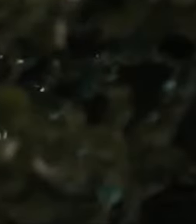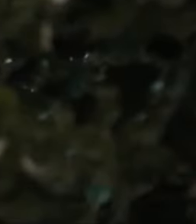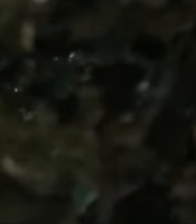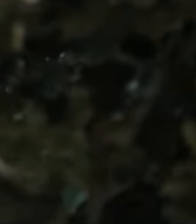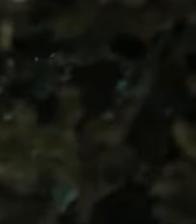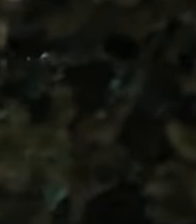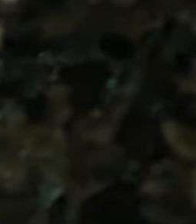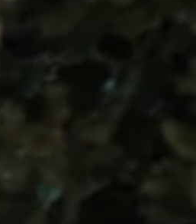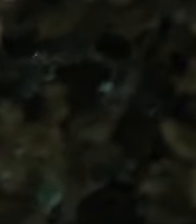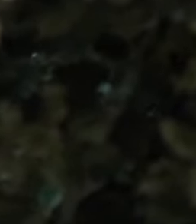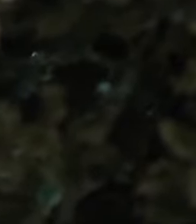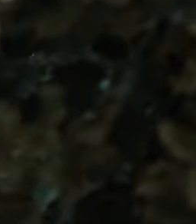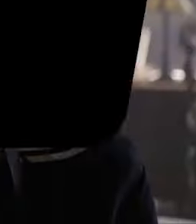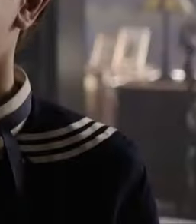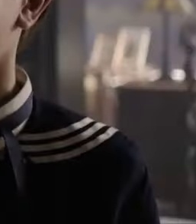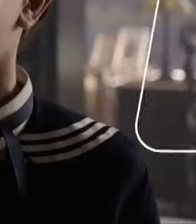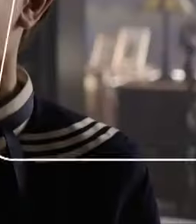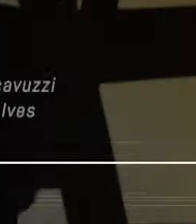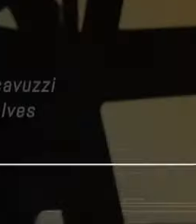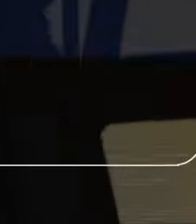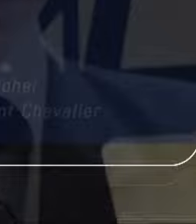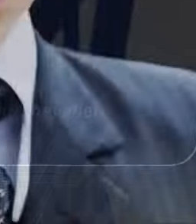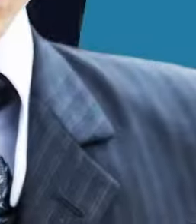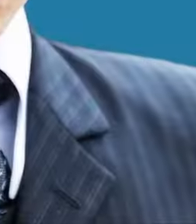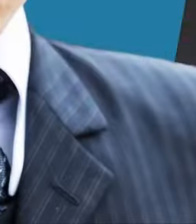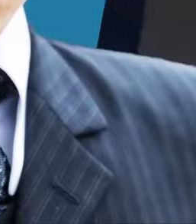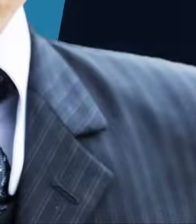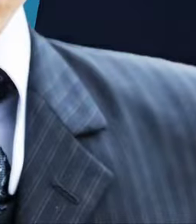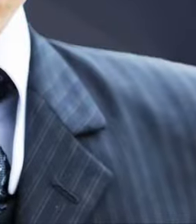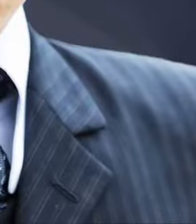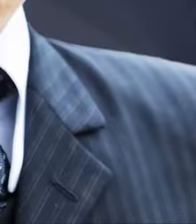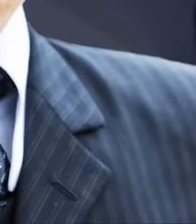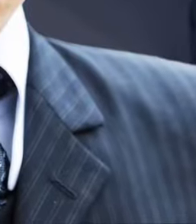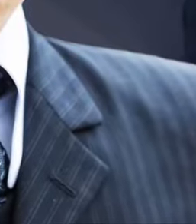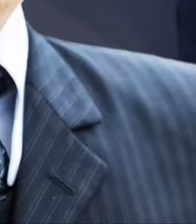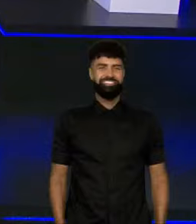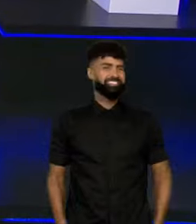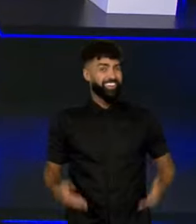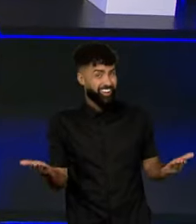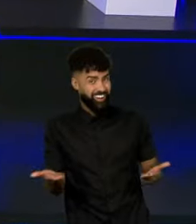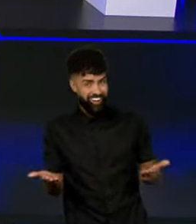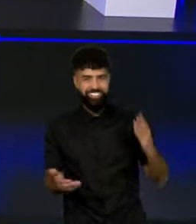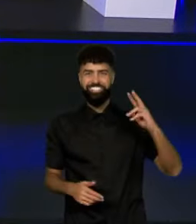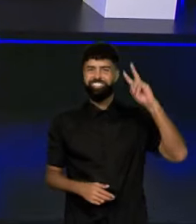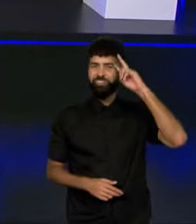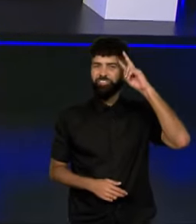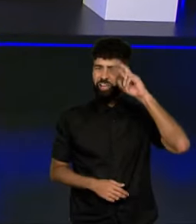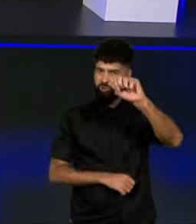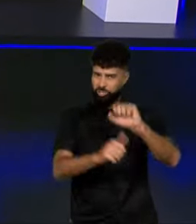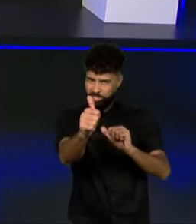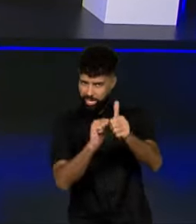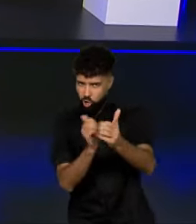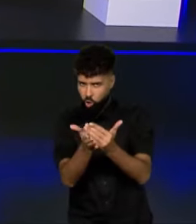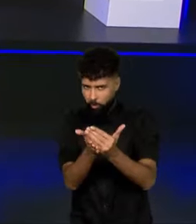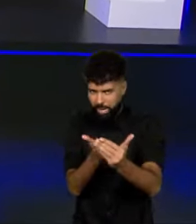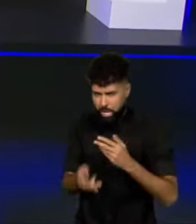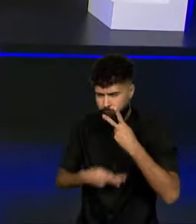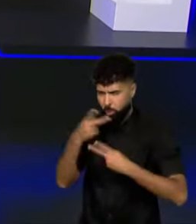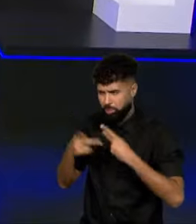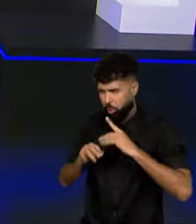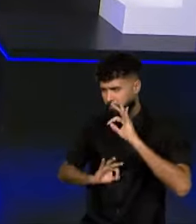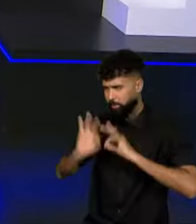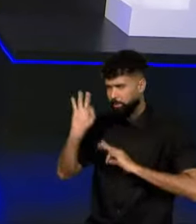Mas se você quiser fazer o balão subir, basta perder lastro. Santos Dumont. Segunda-feira, o estádio já começa